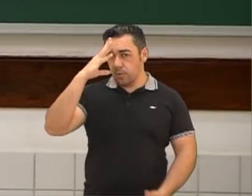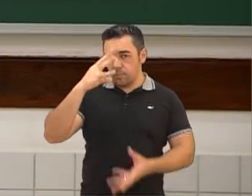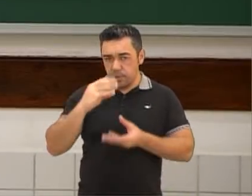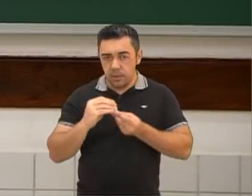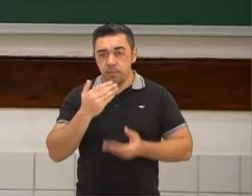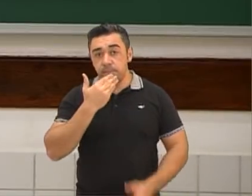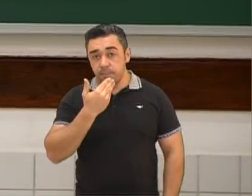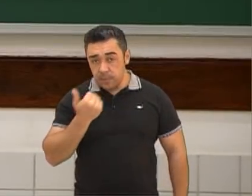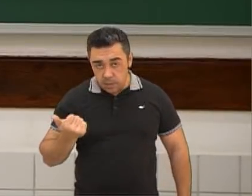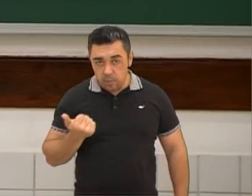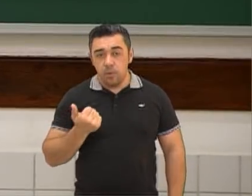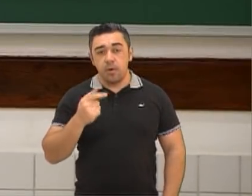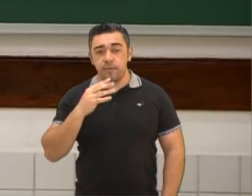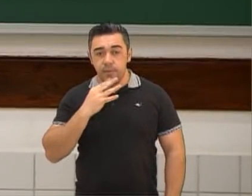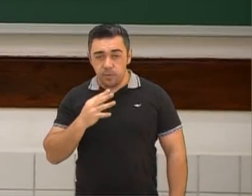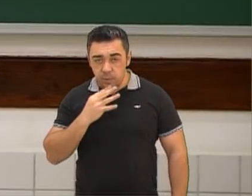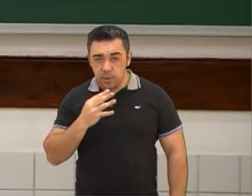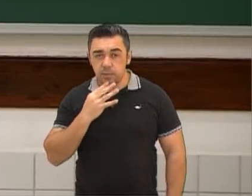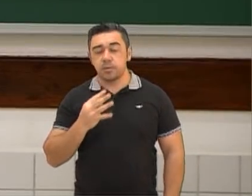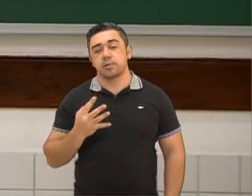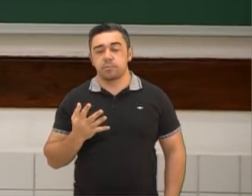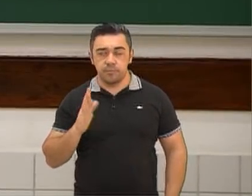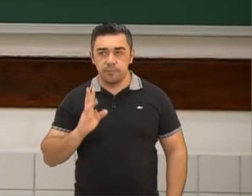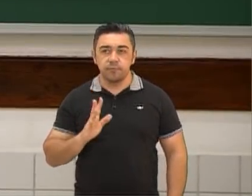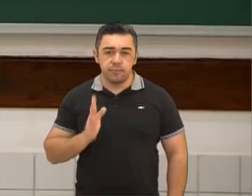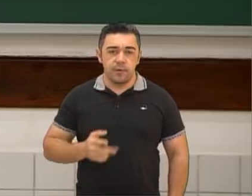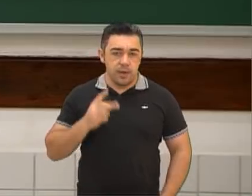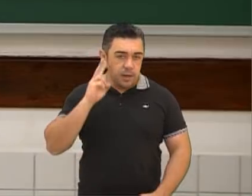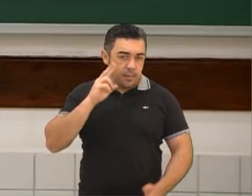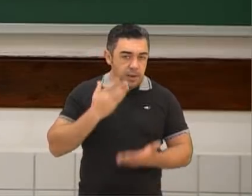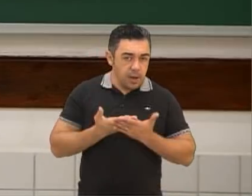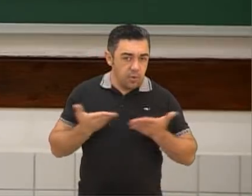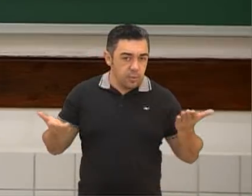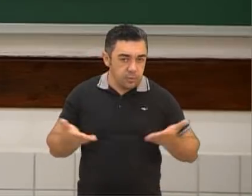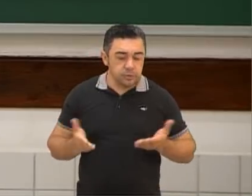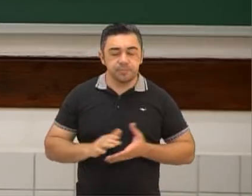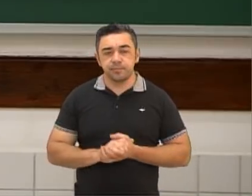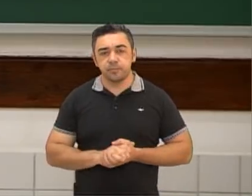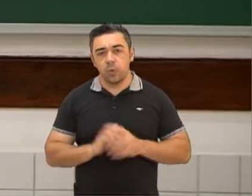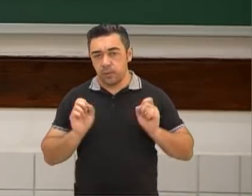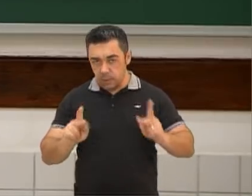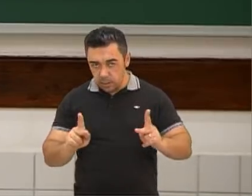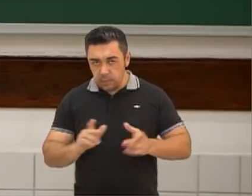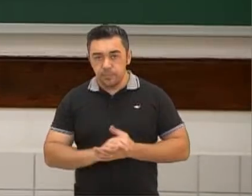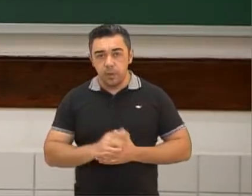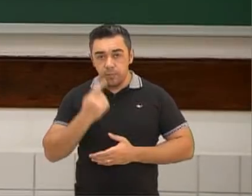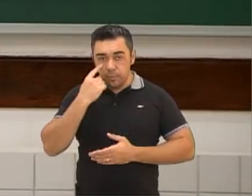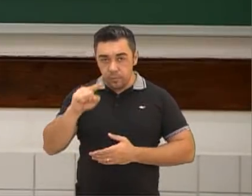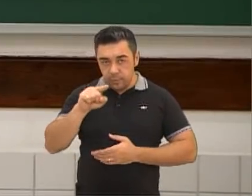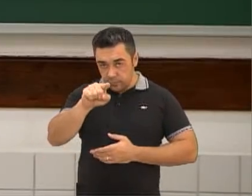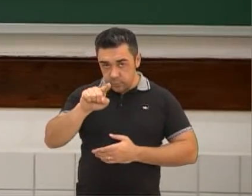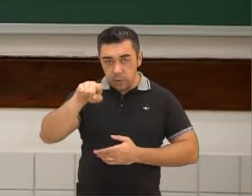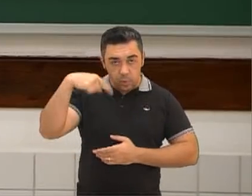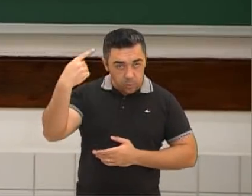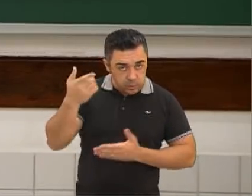pouquinho melhor sobre essas atividades e vai lembrar da nossa aula de hoje, tá? Nos vemos na